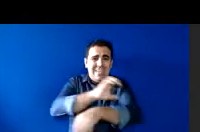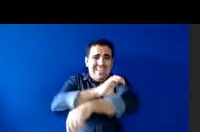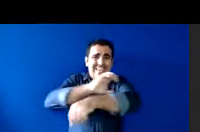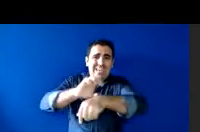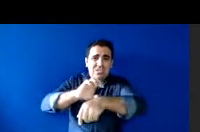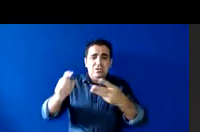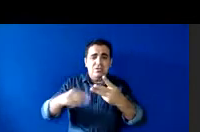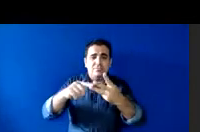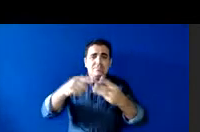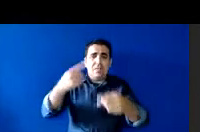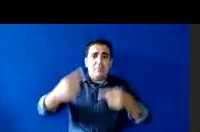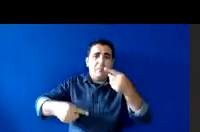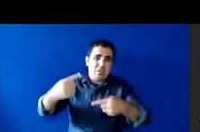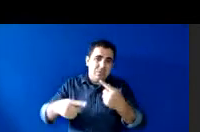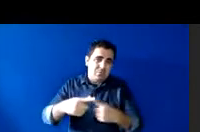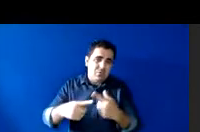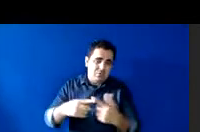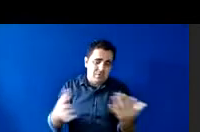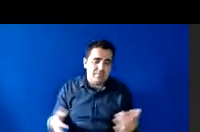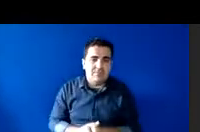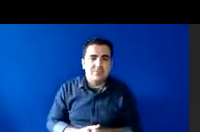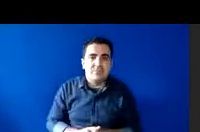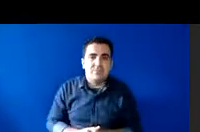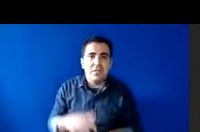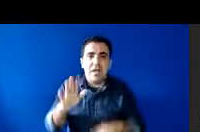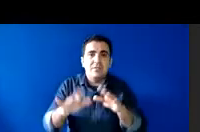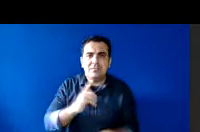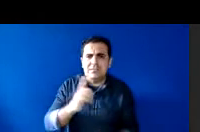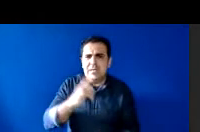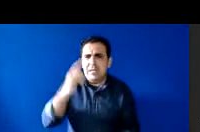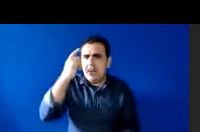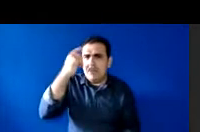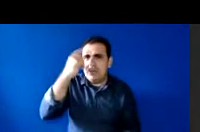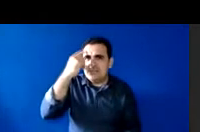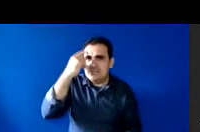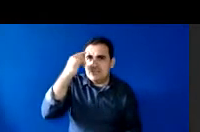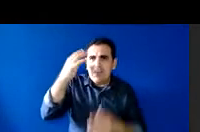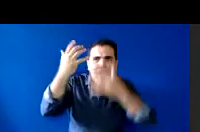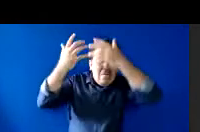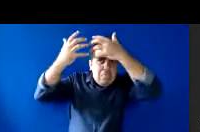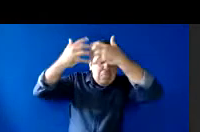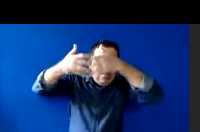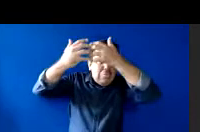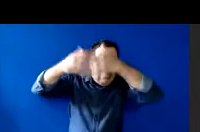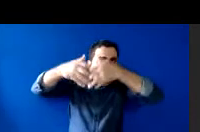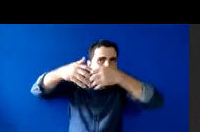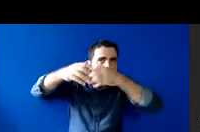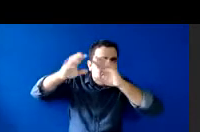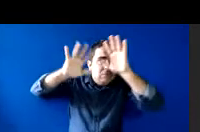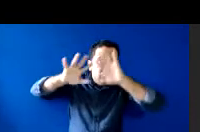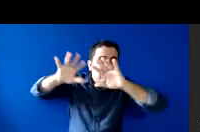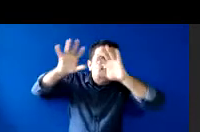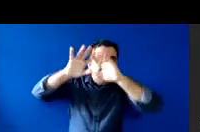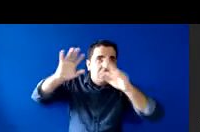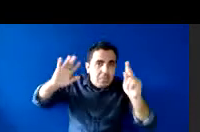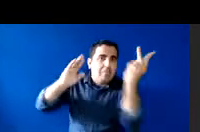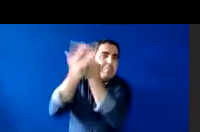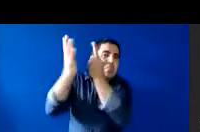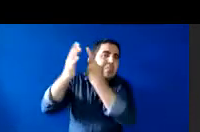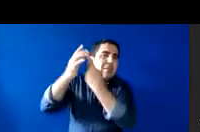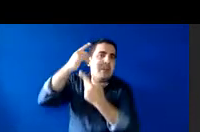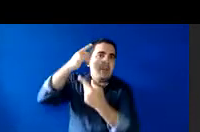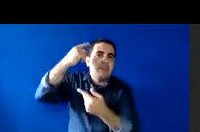vezes existem ideias nebulosas, ideias incorretas